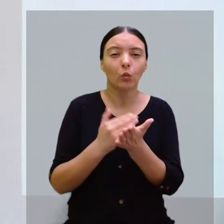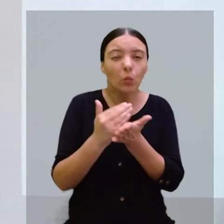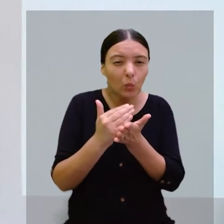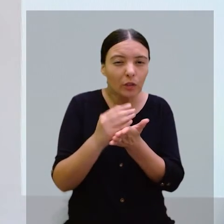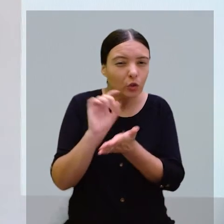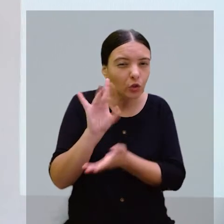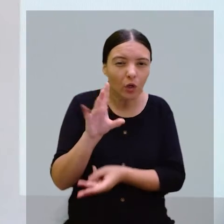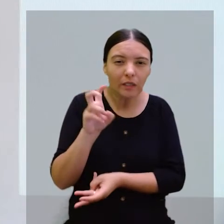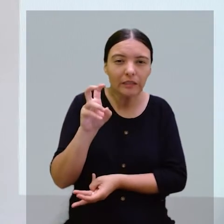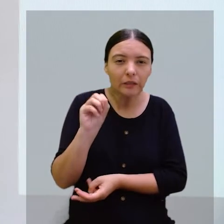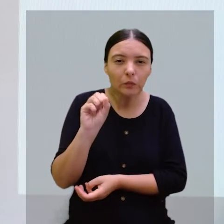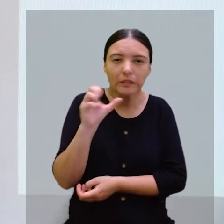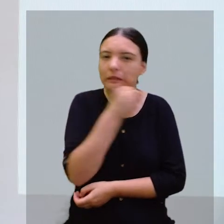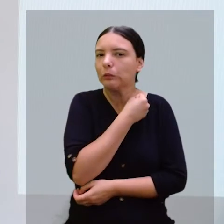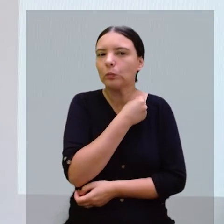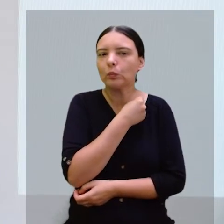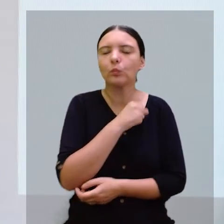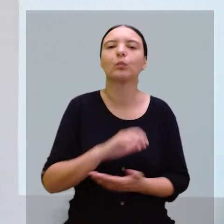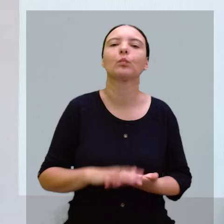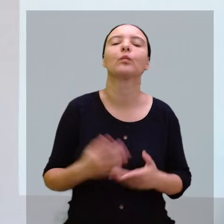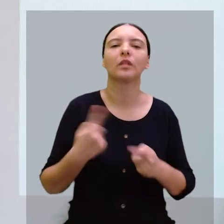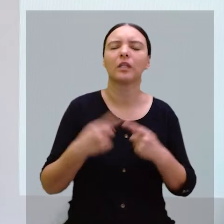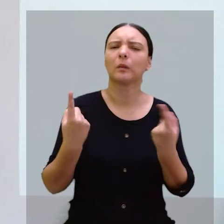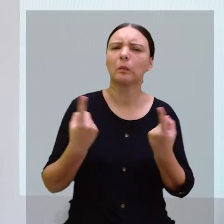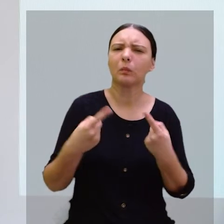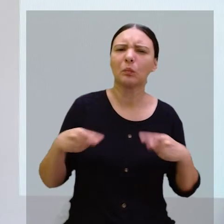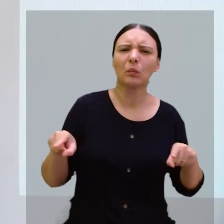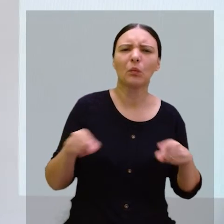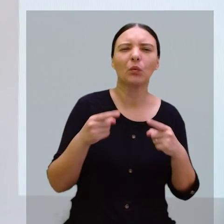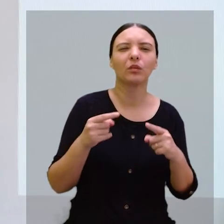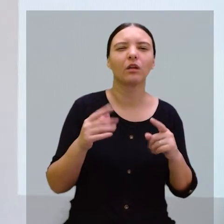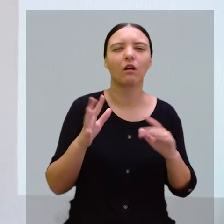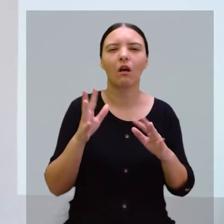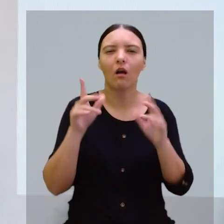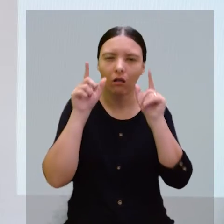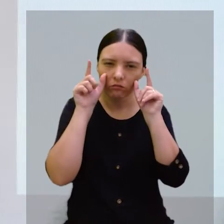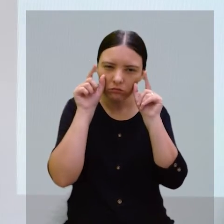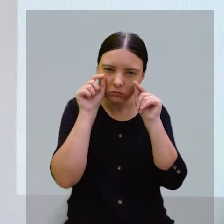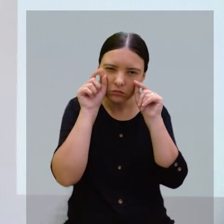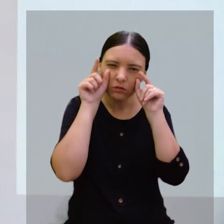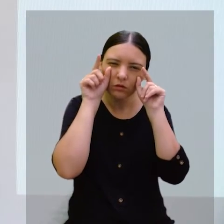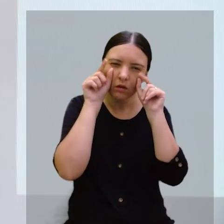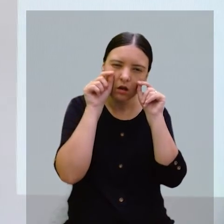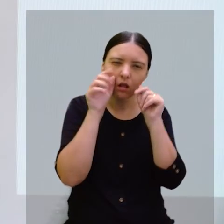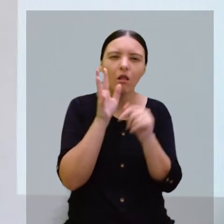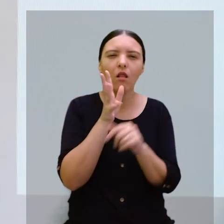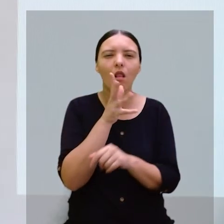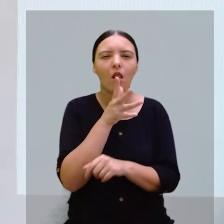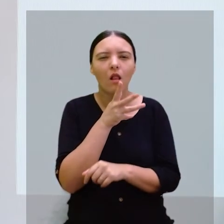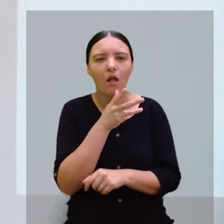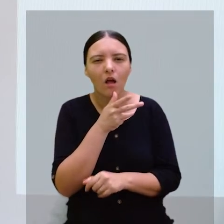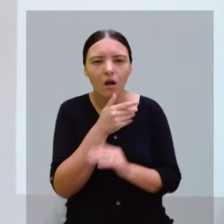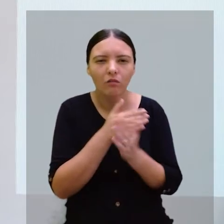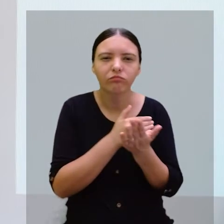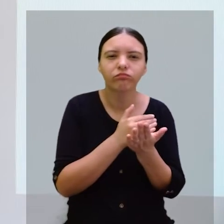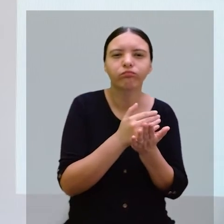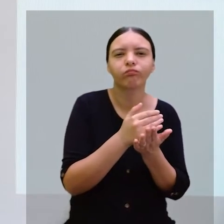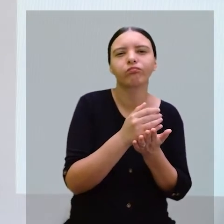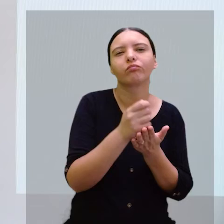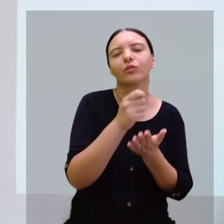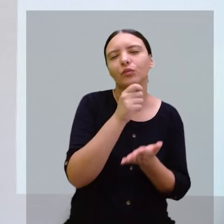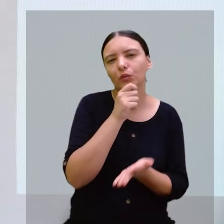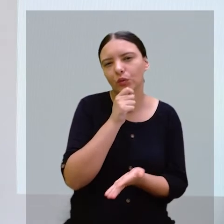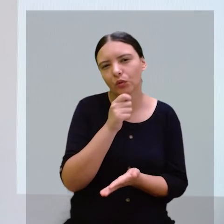segundos, tá? Mais rapidinho. A música, você vê que tem alguma coisa mais sonolenta, né? Mais lenta, tá começando ainda, ela ainda